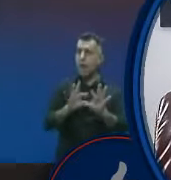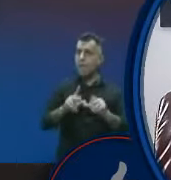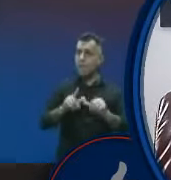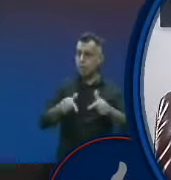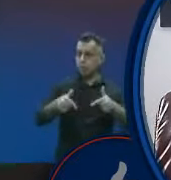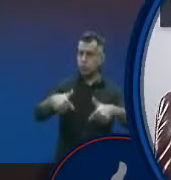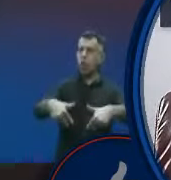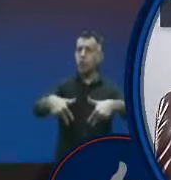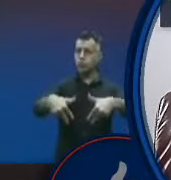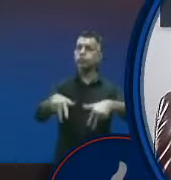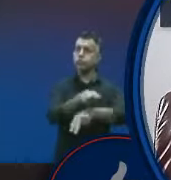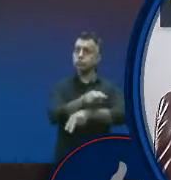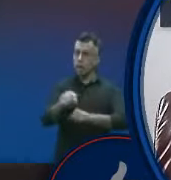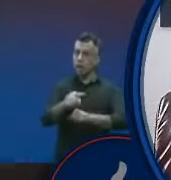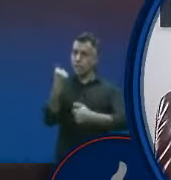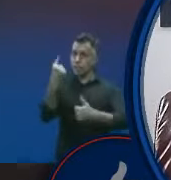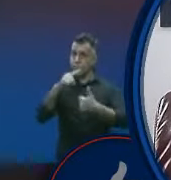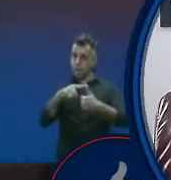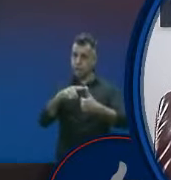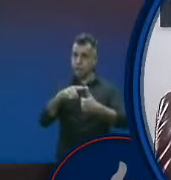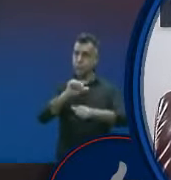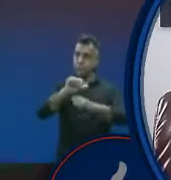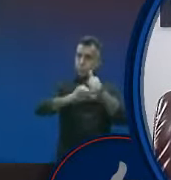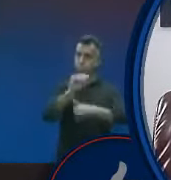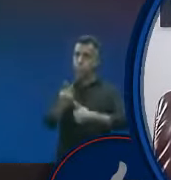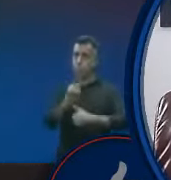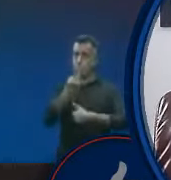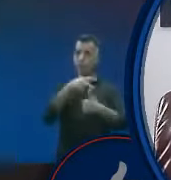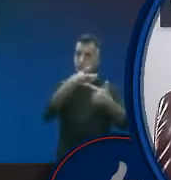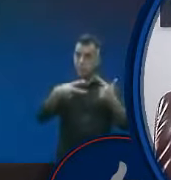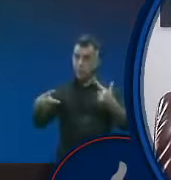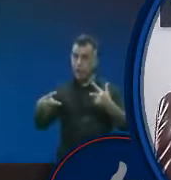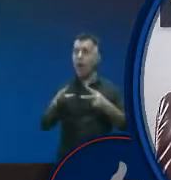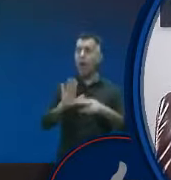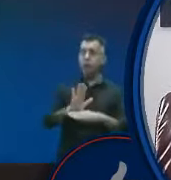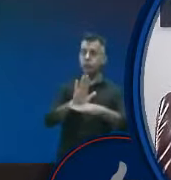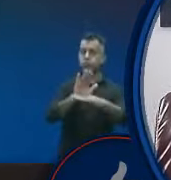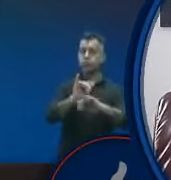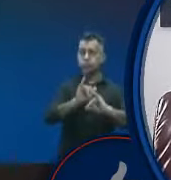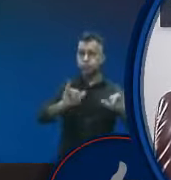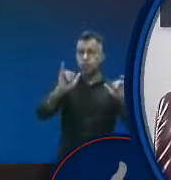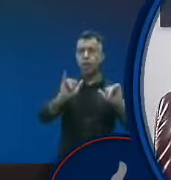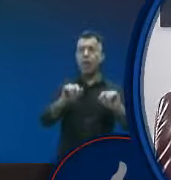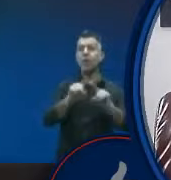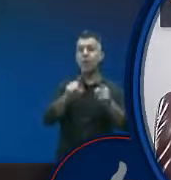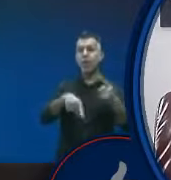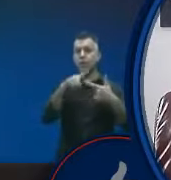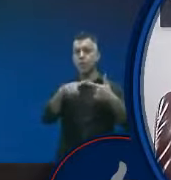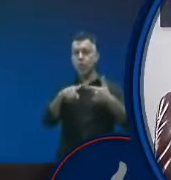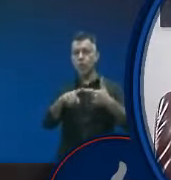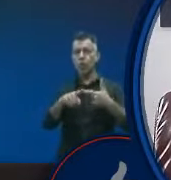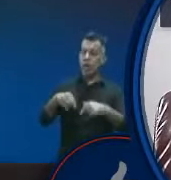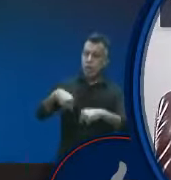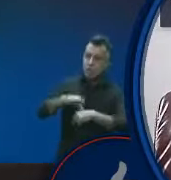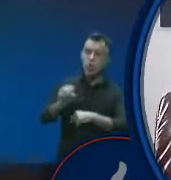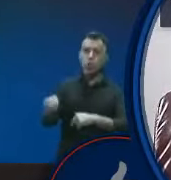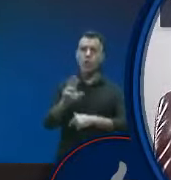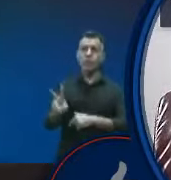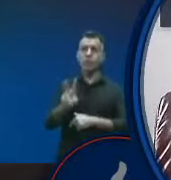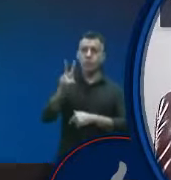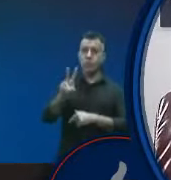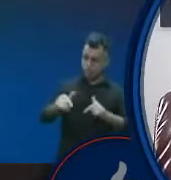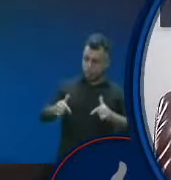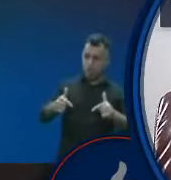para atuar nas duas frentes. A primeira, destravar valores da Via a favor do marketplace. E a segunda, gerar novos